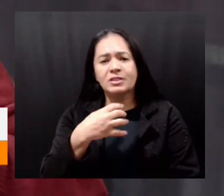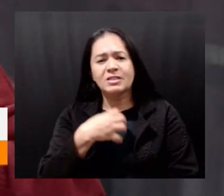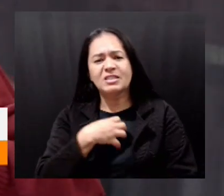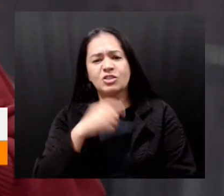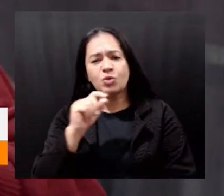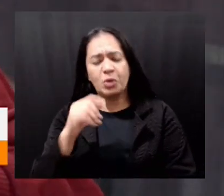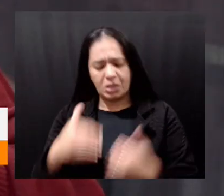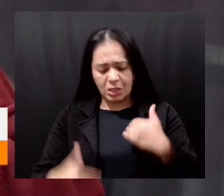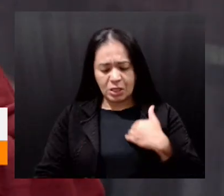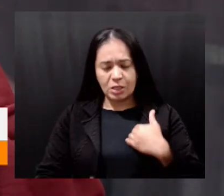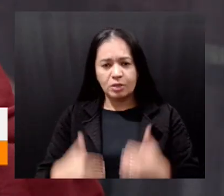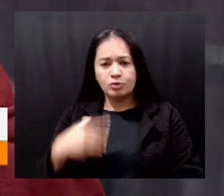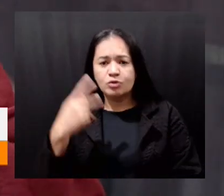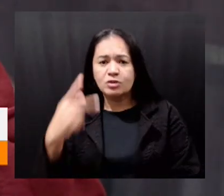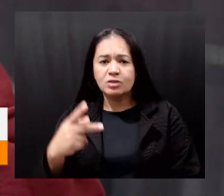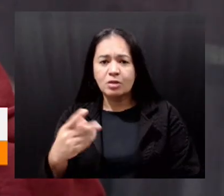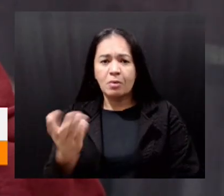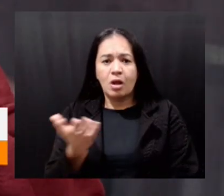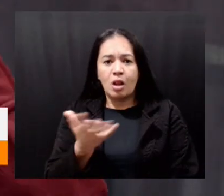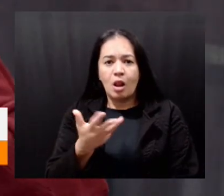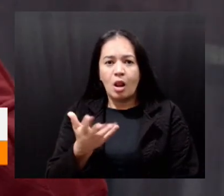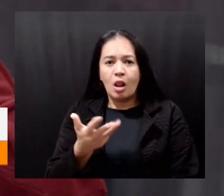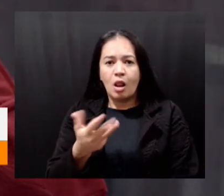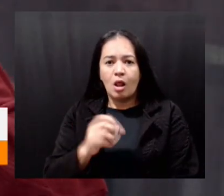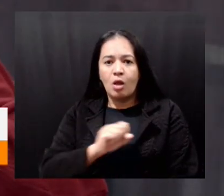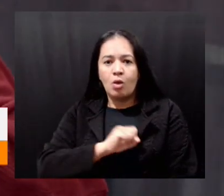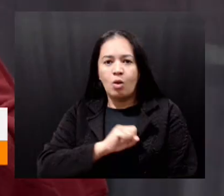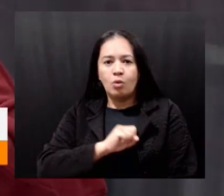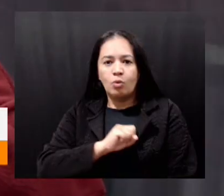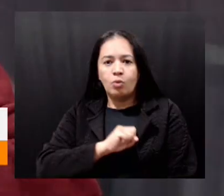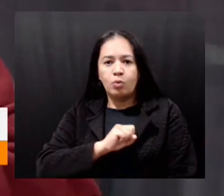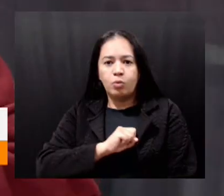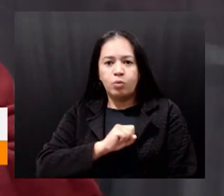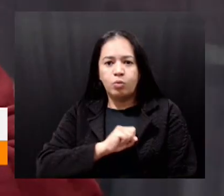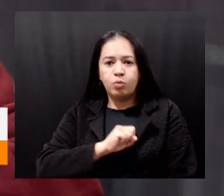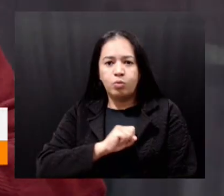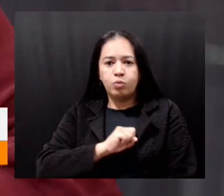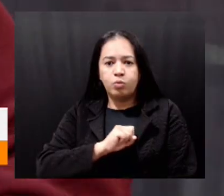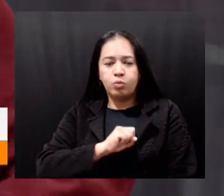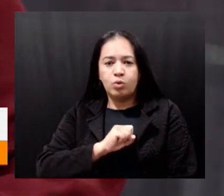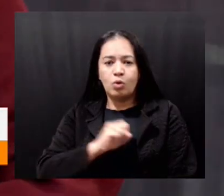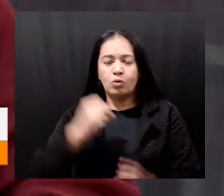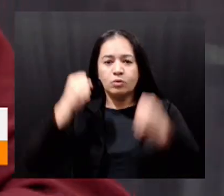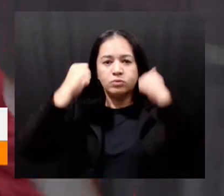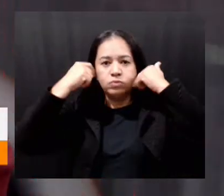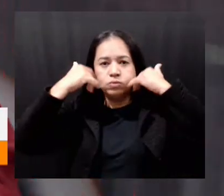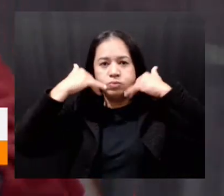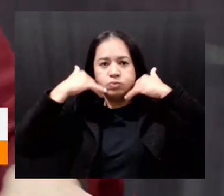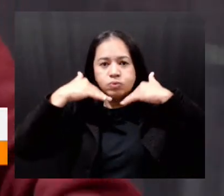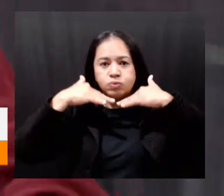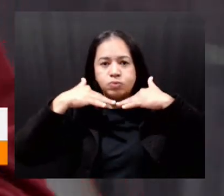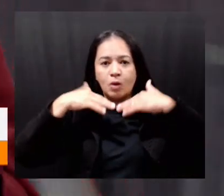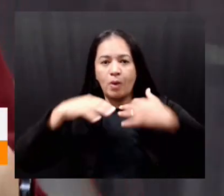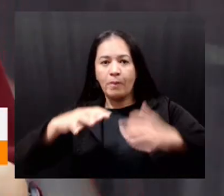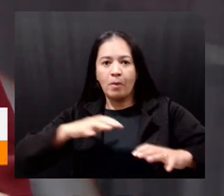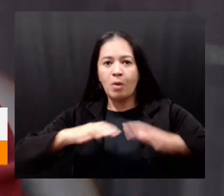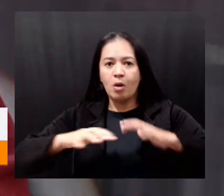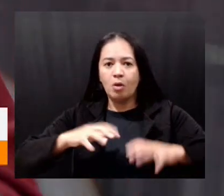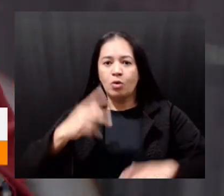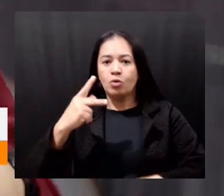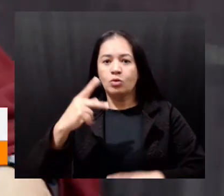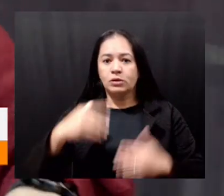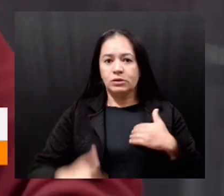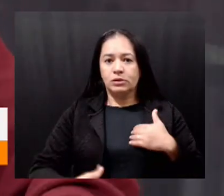uma aceleração do seu batimento cardíaco, aquilo trouxe uma sudorese, aquilo movimentou seu corpo, te deixou um